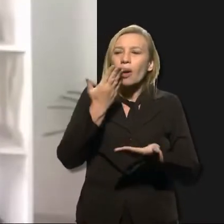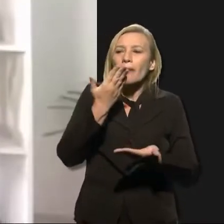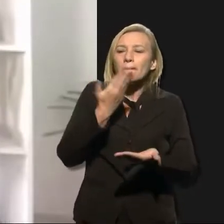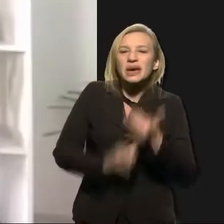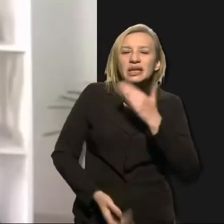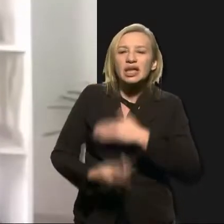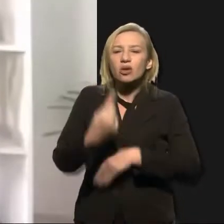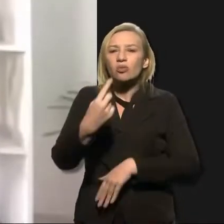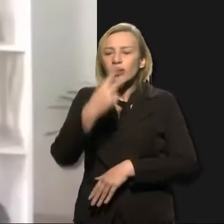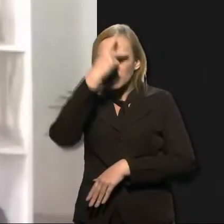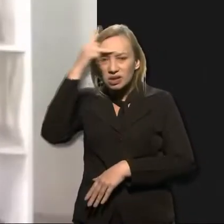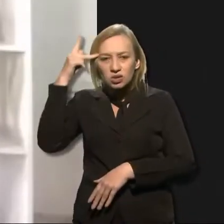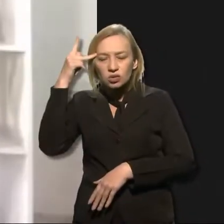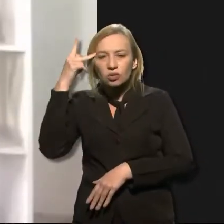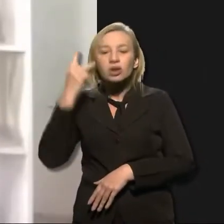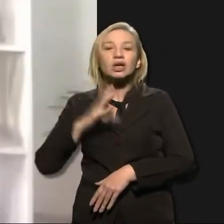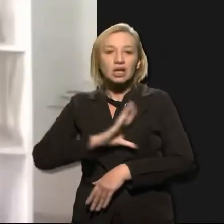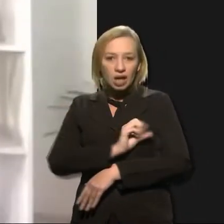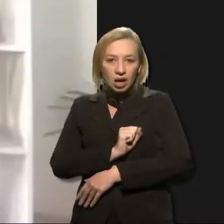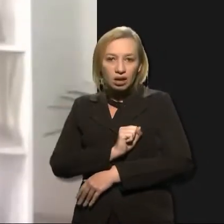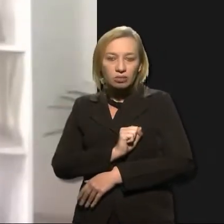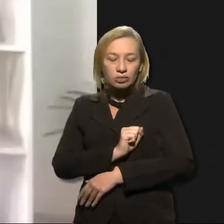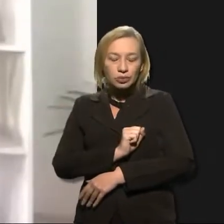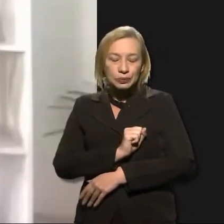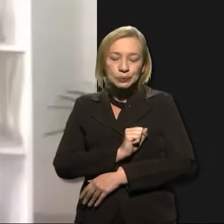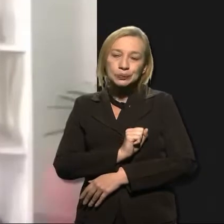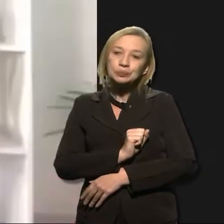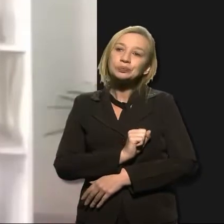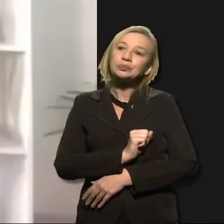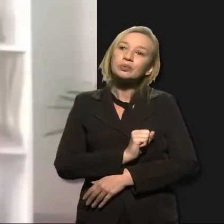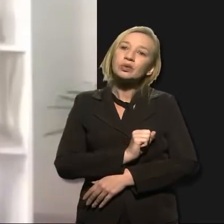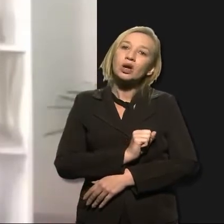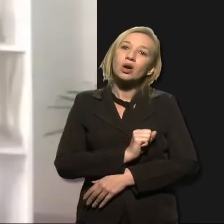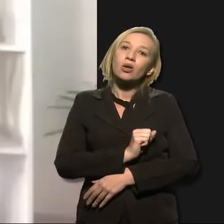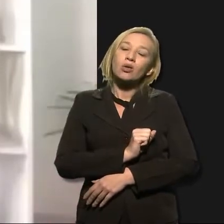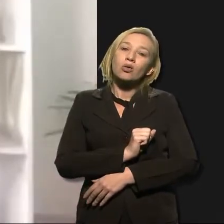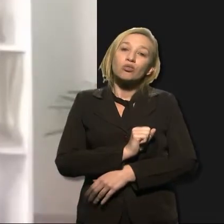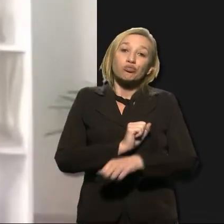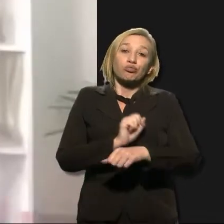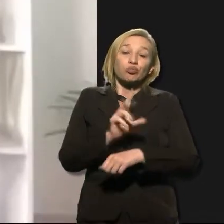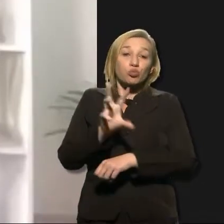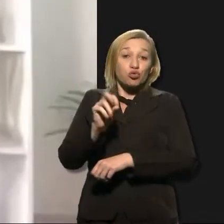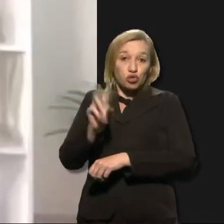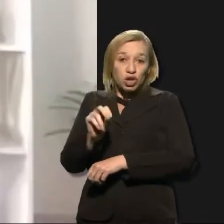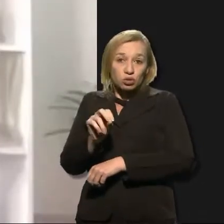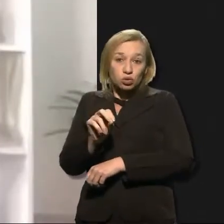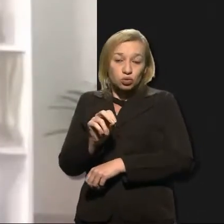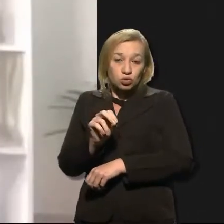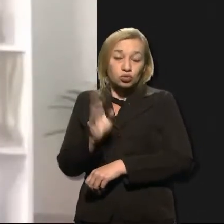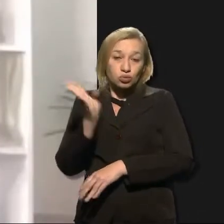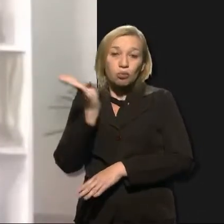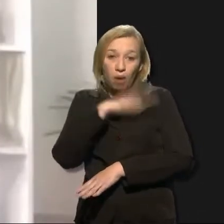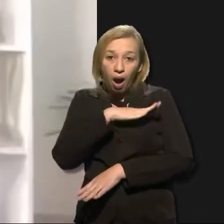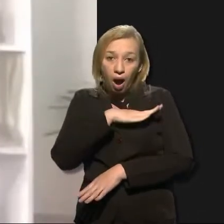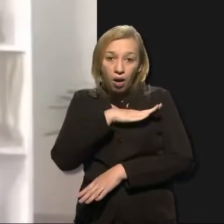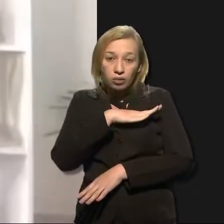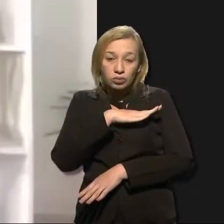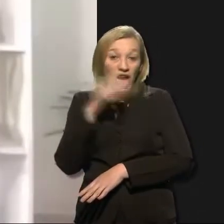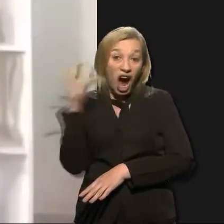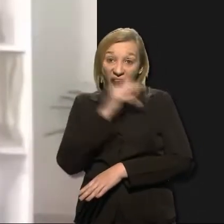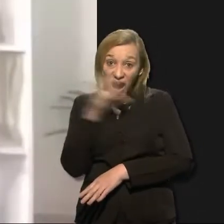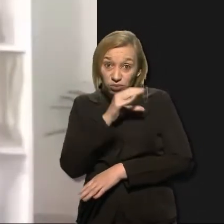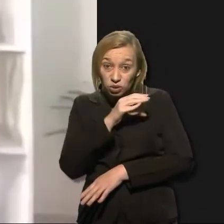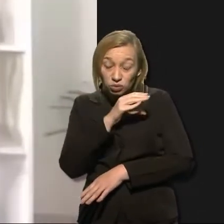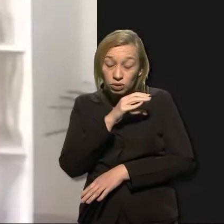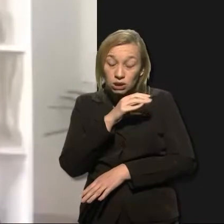Não basta perder um ente querido da vida, né? Na vida, né? Perder uma pessoa querida para um vírus